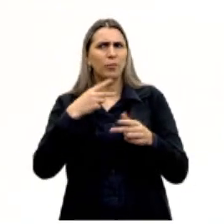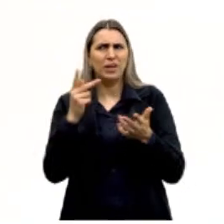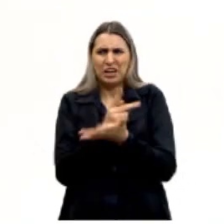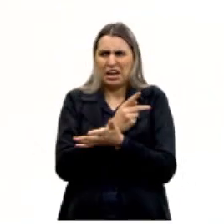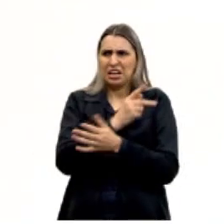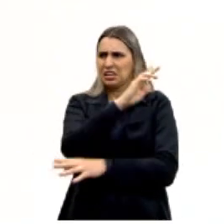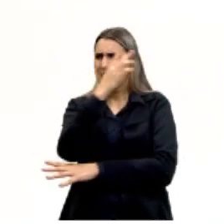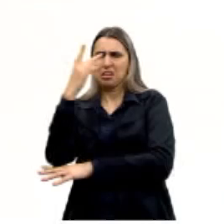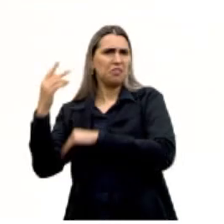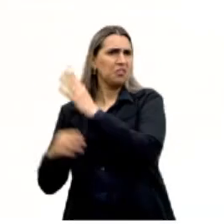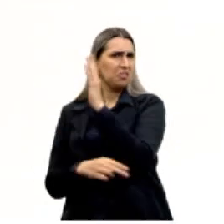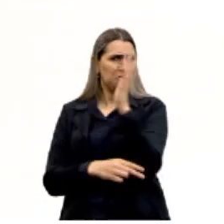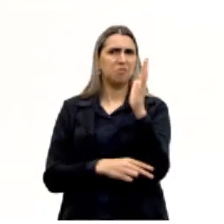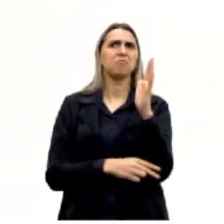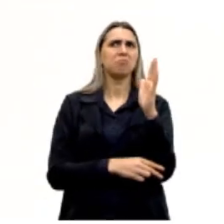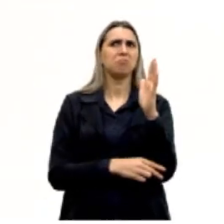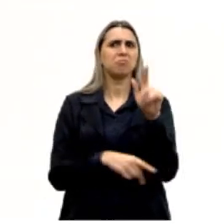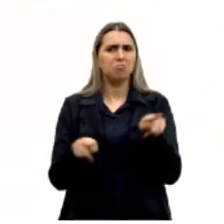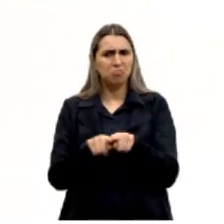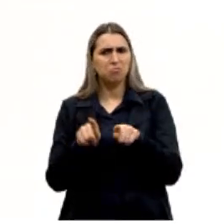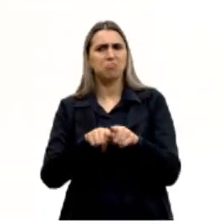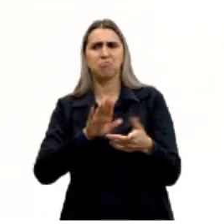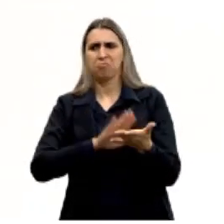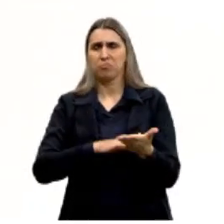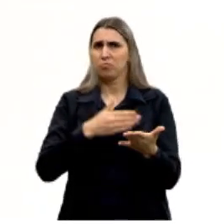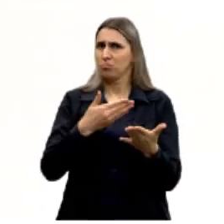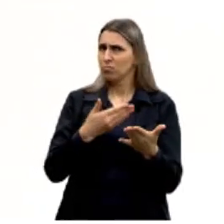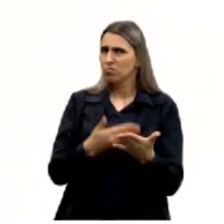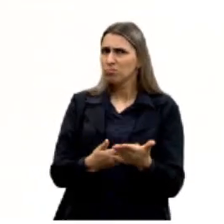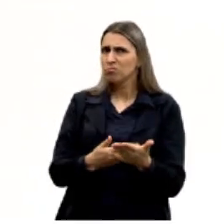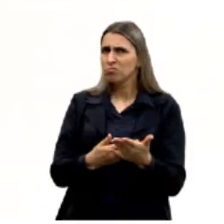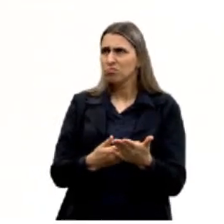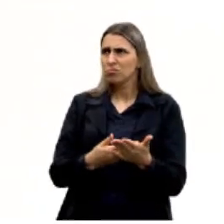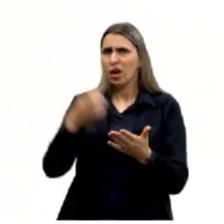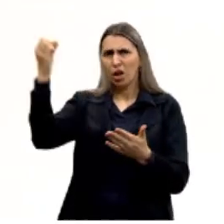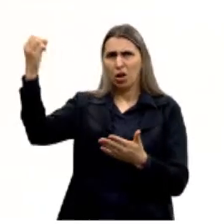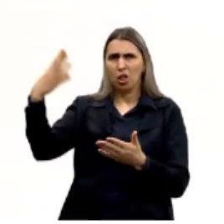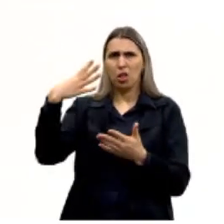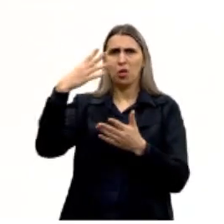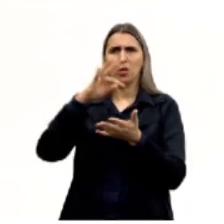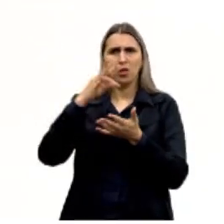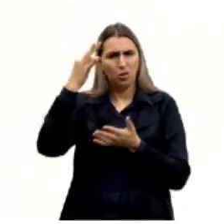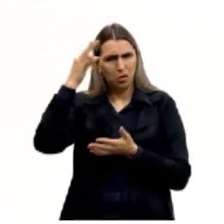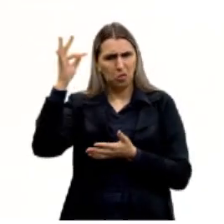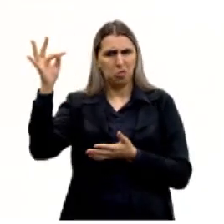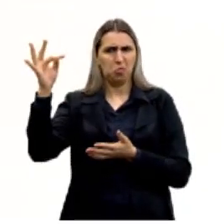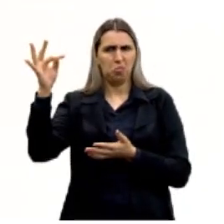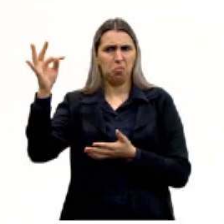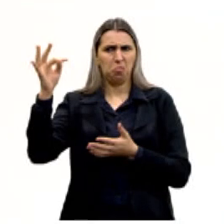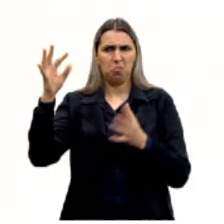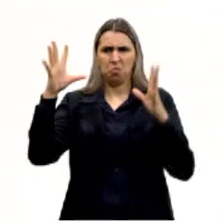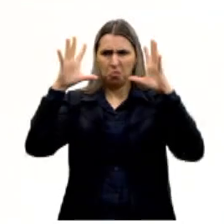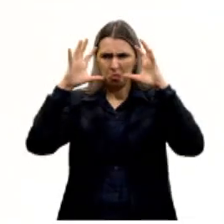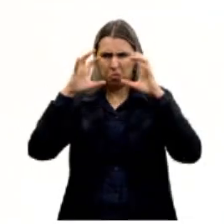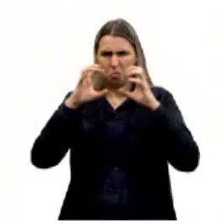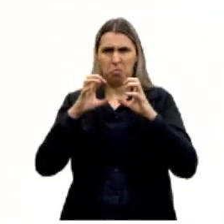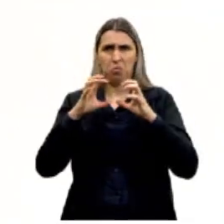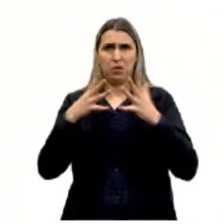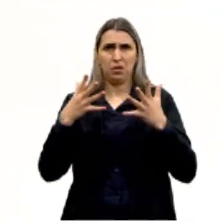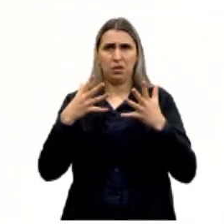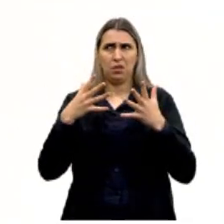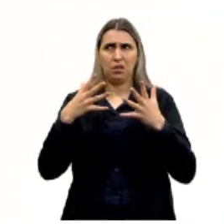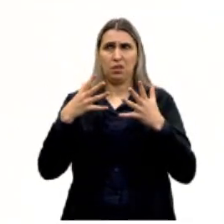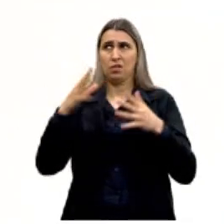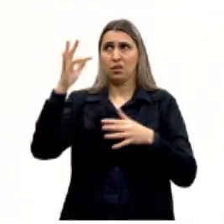a natureza EA interpretam a luz das teorias efêmeras quais são